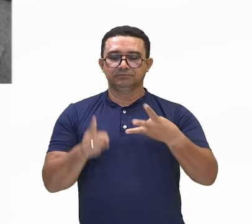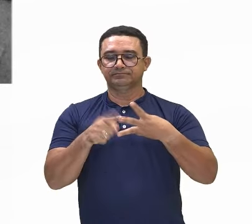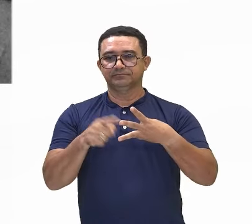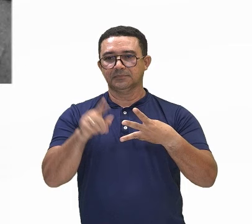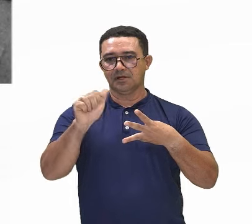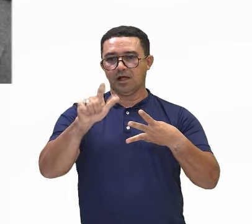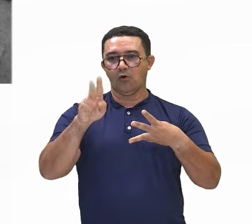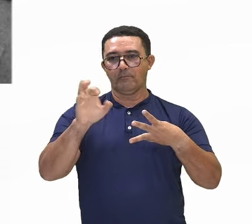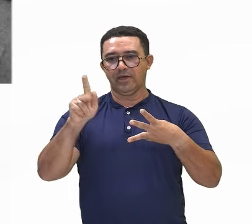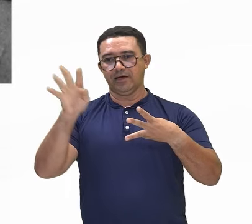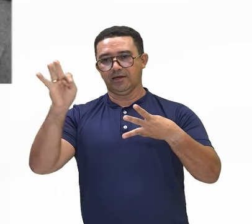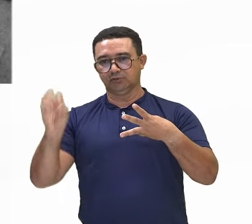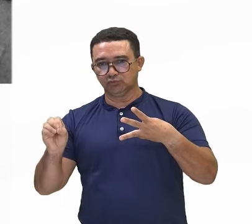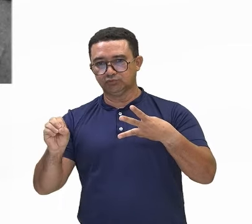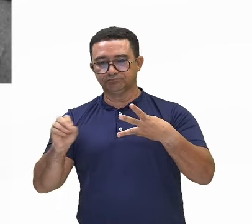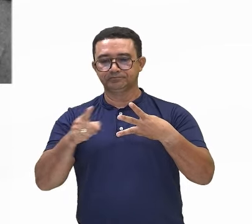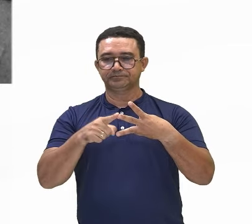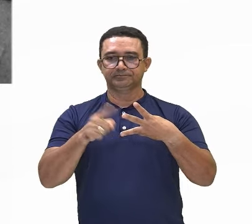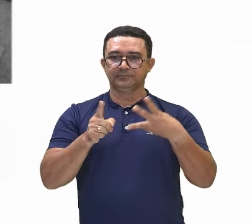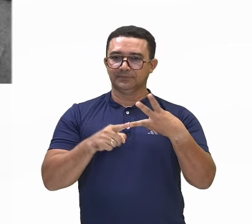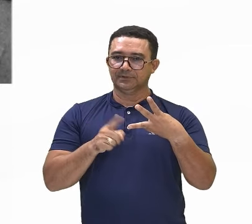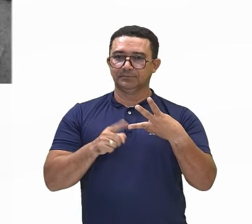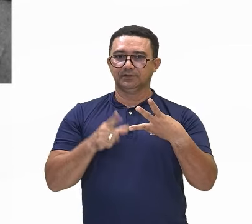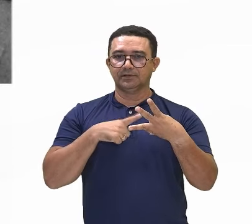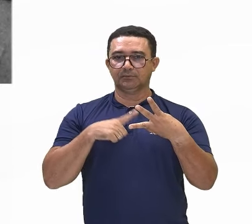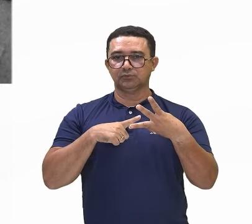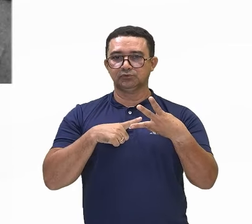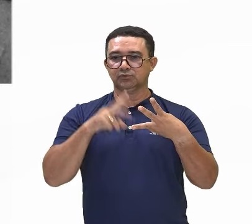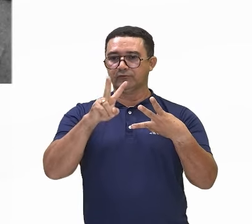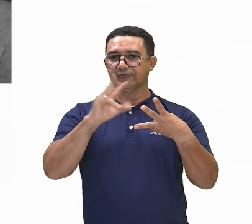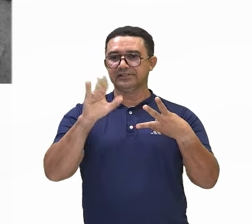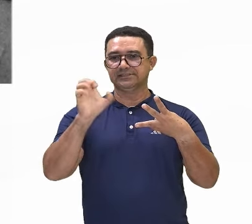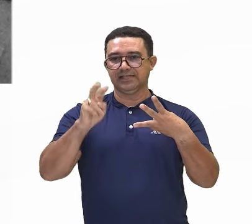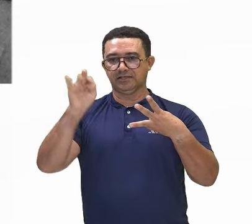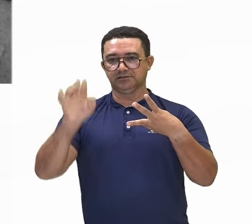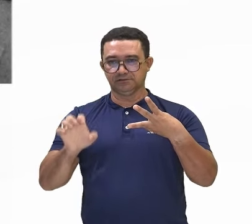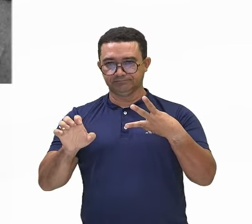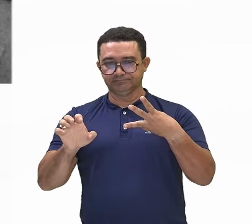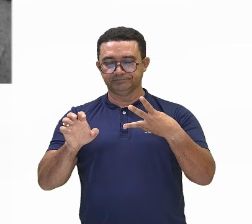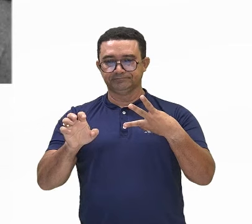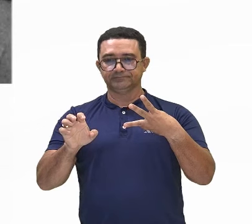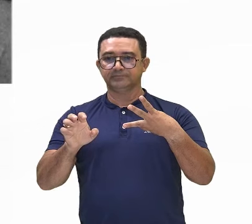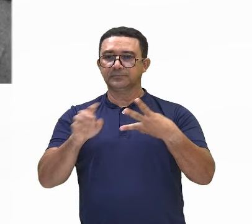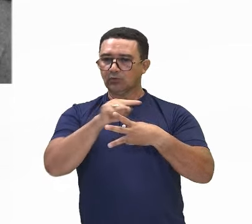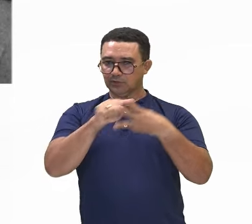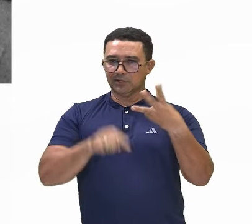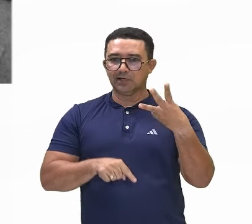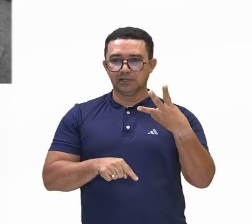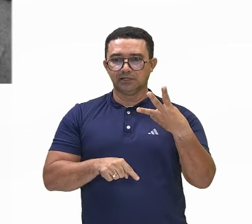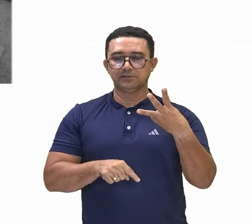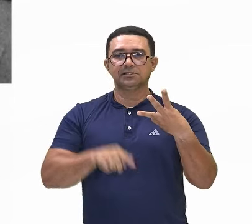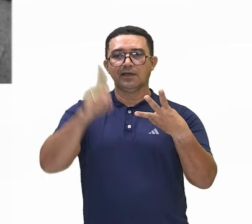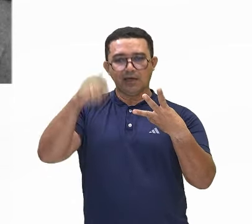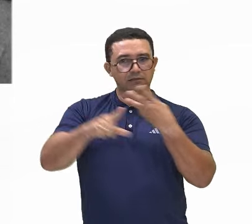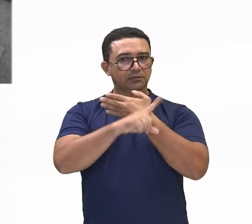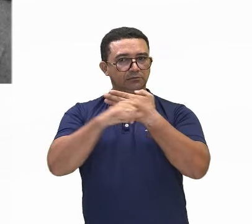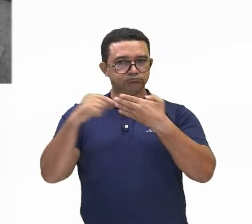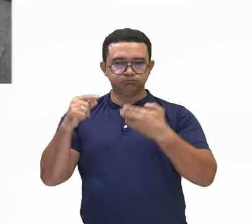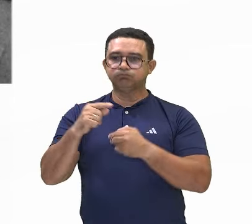de Oliveira, que é esse do meio, e depois nós vamos ter Vicente de Carvalho. Eles também, gente, foram autores